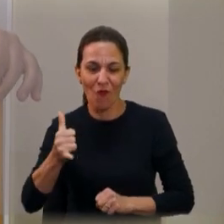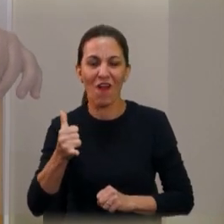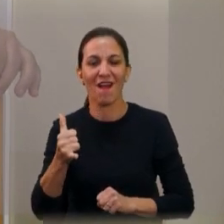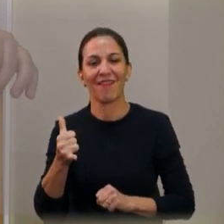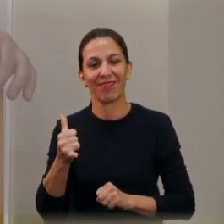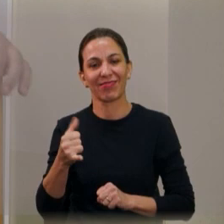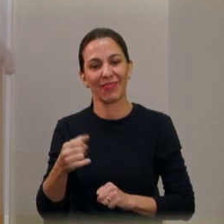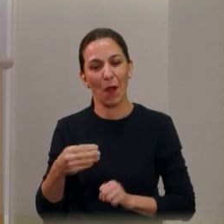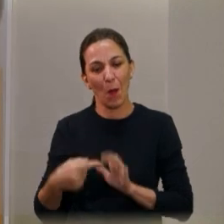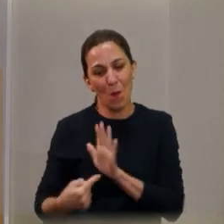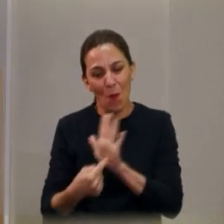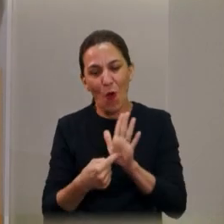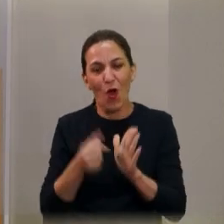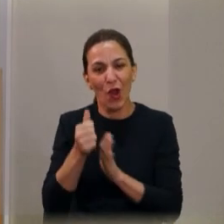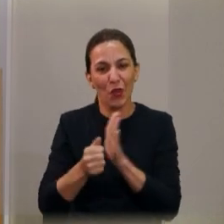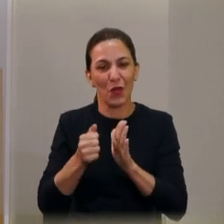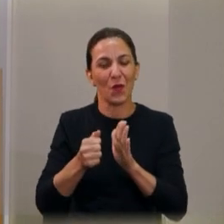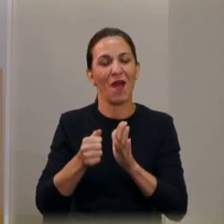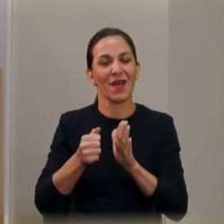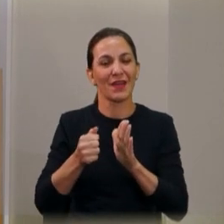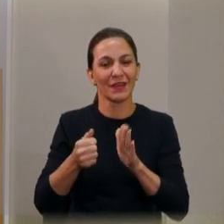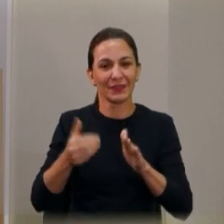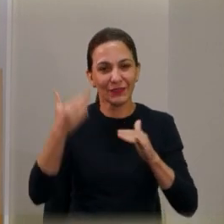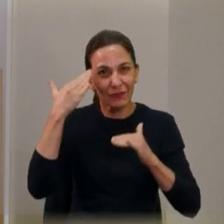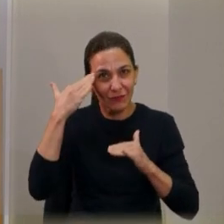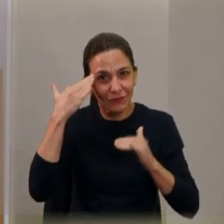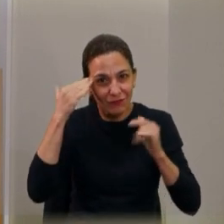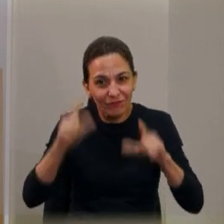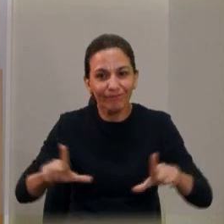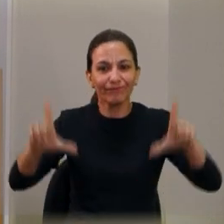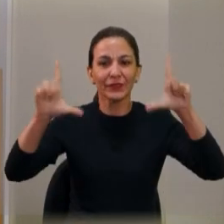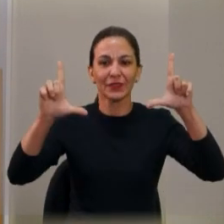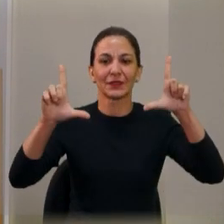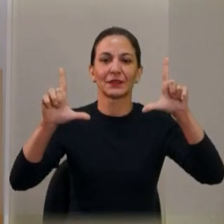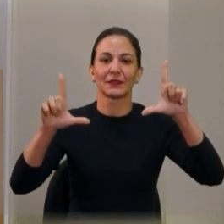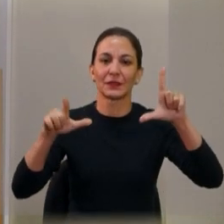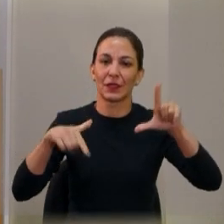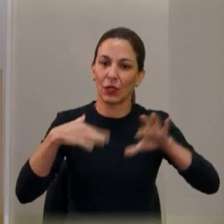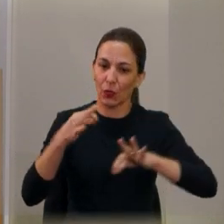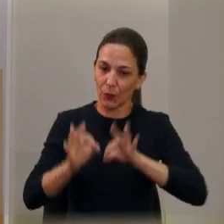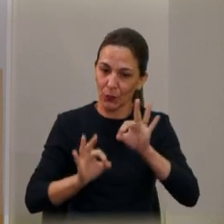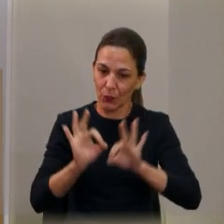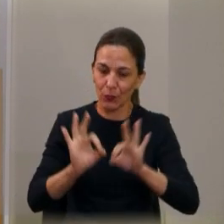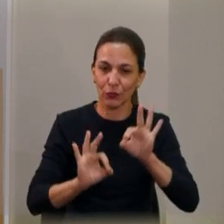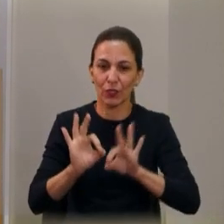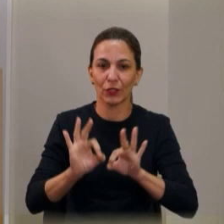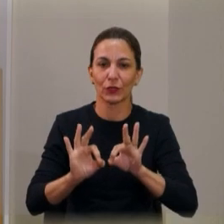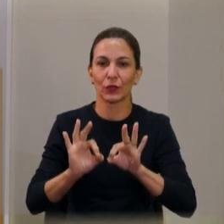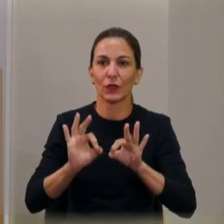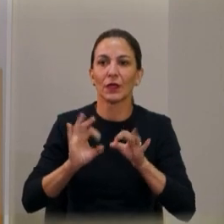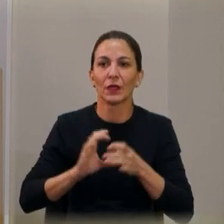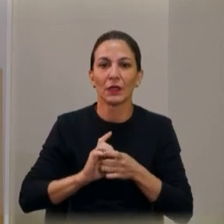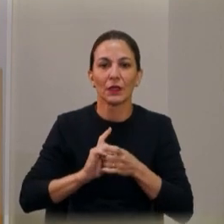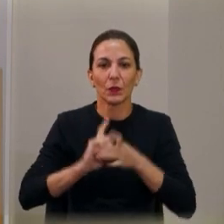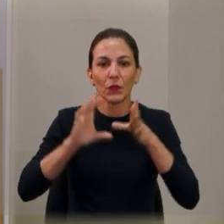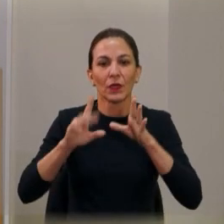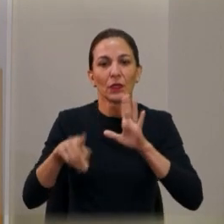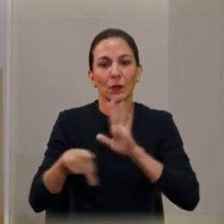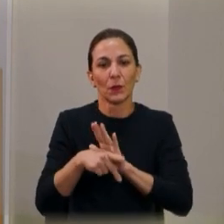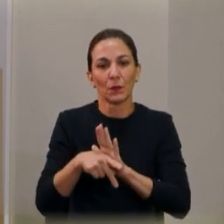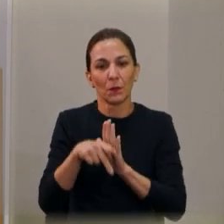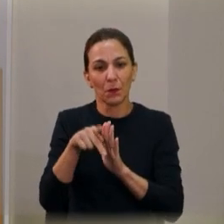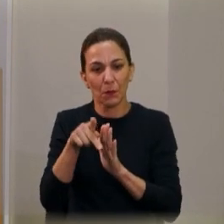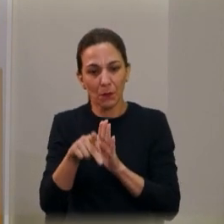o teu trabalho brilha tem certeza que a gente vai seguir na luta e construindo esse projeto democrático Popular conta com a